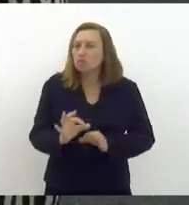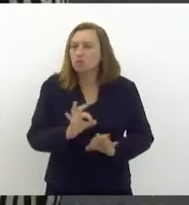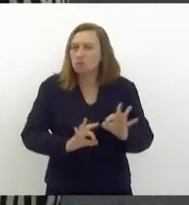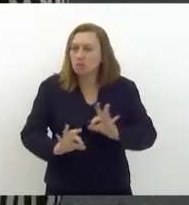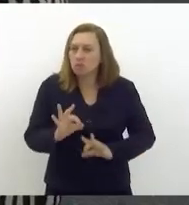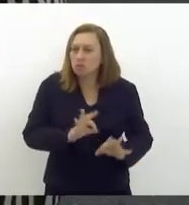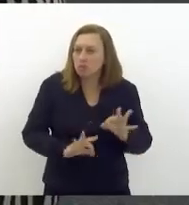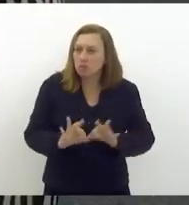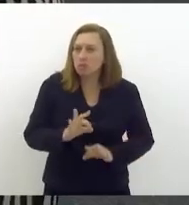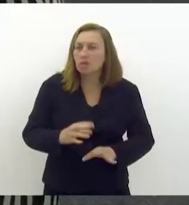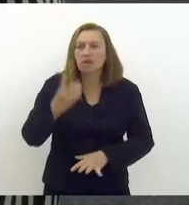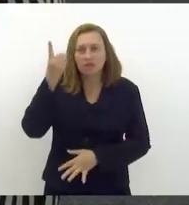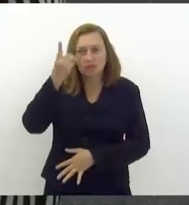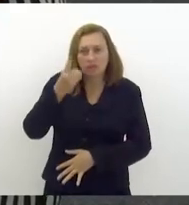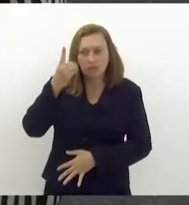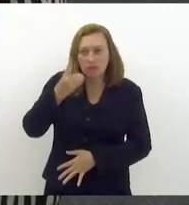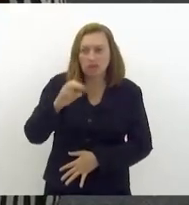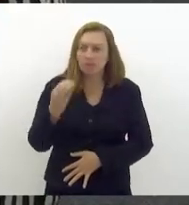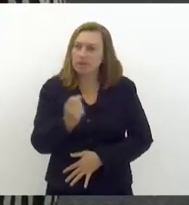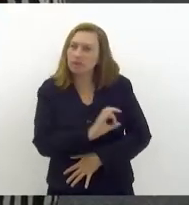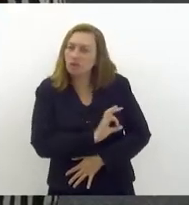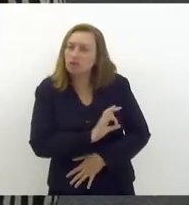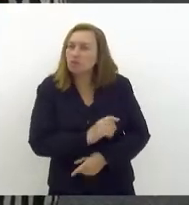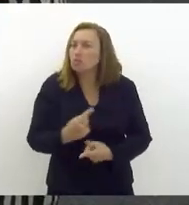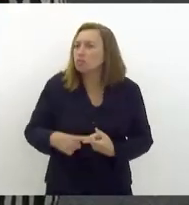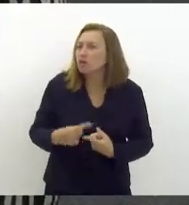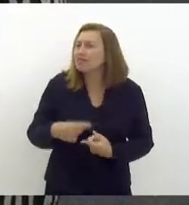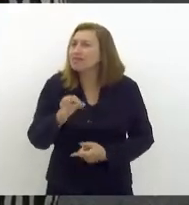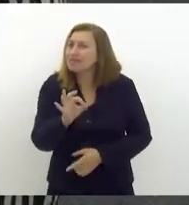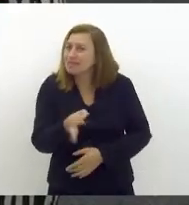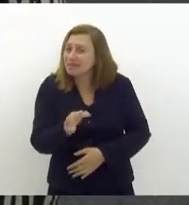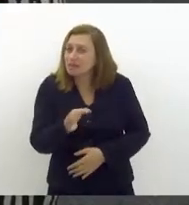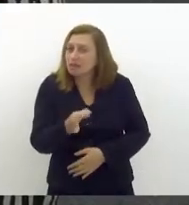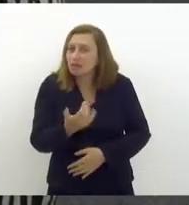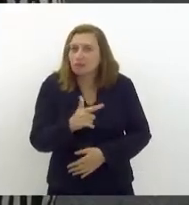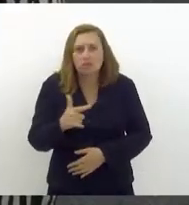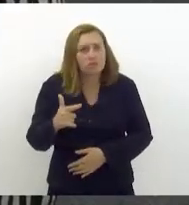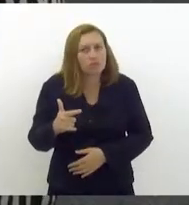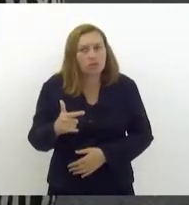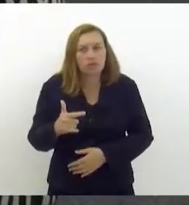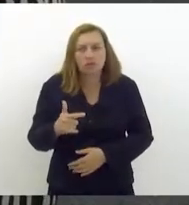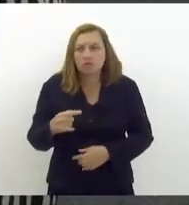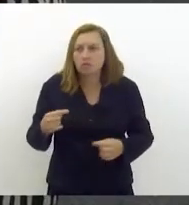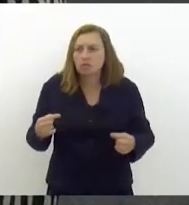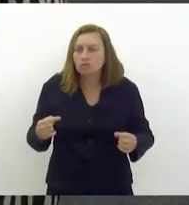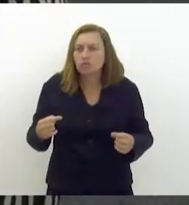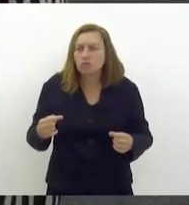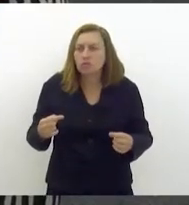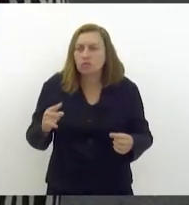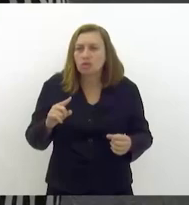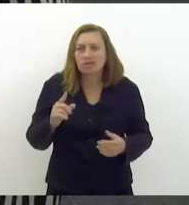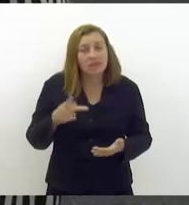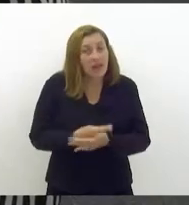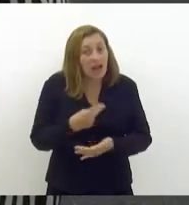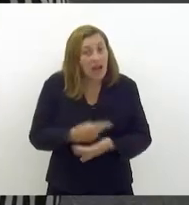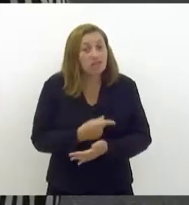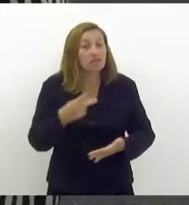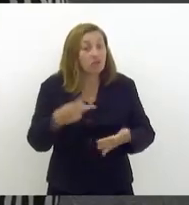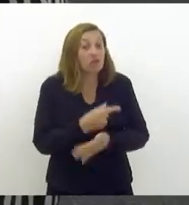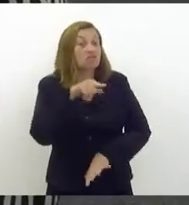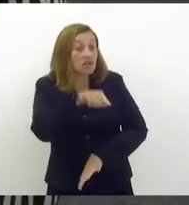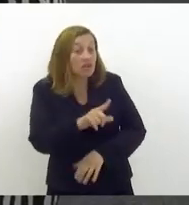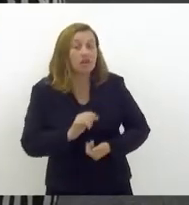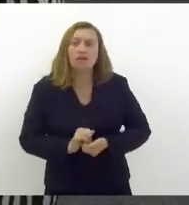corretamente pela deputada Marta Rocha porque evidentemente não está correto que está acontecendo ali além